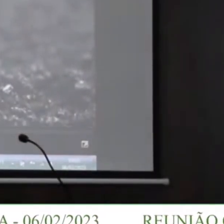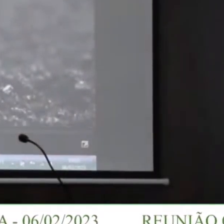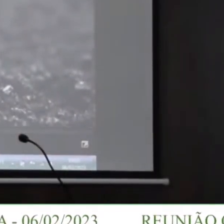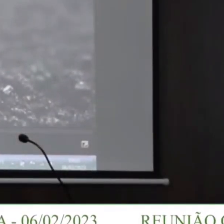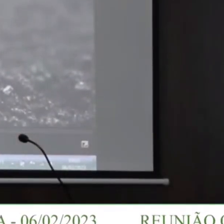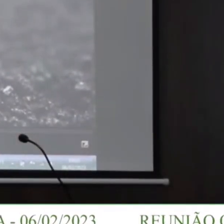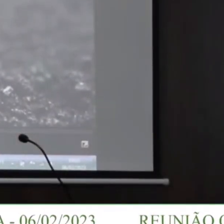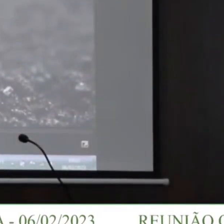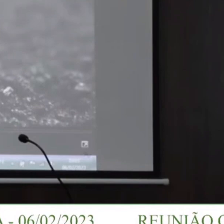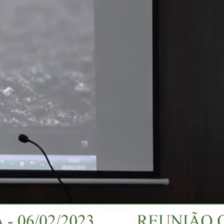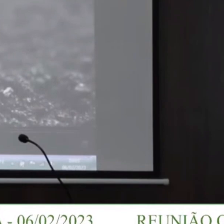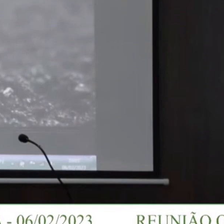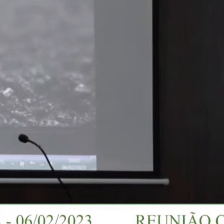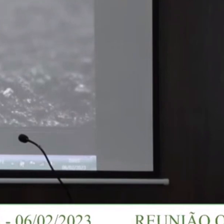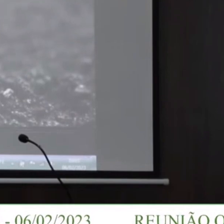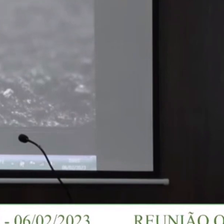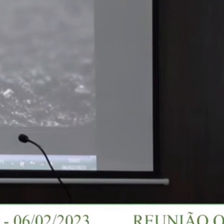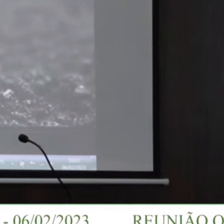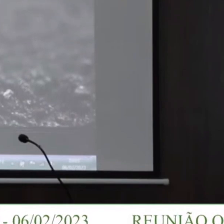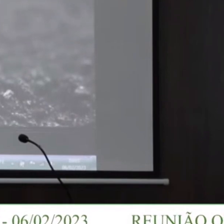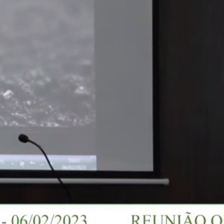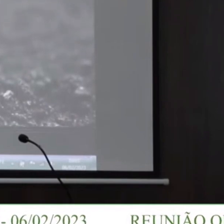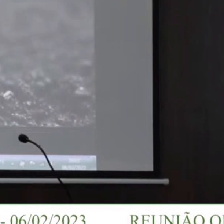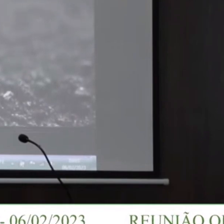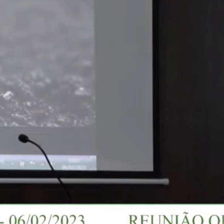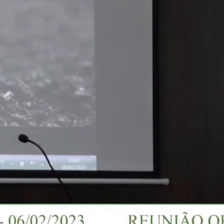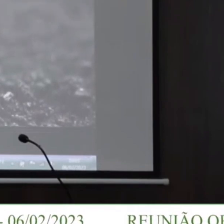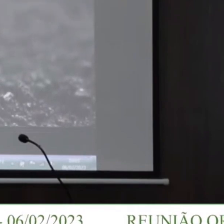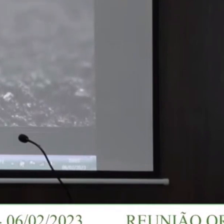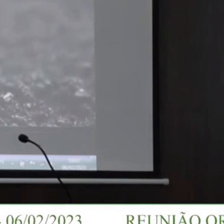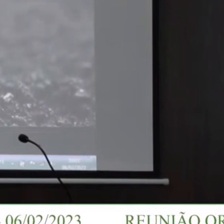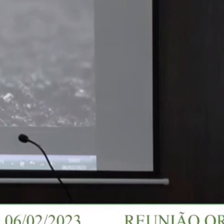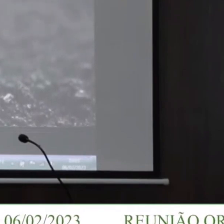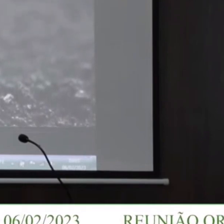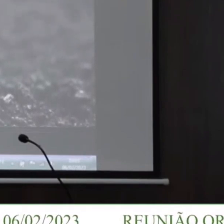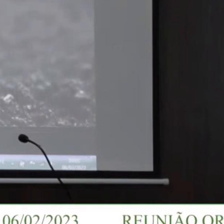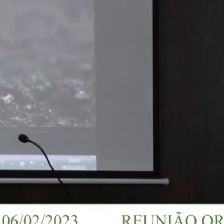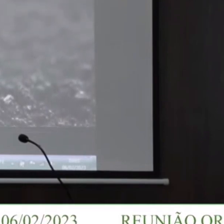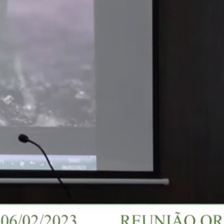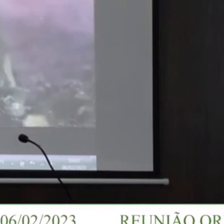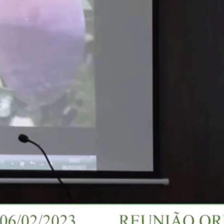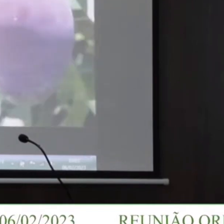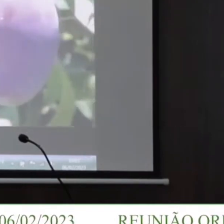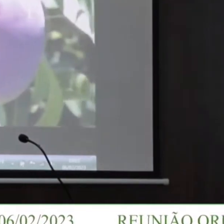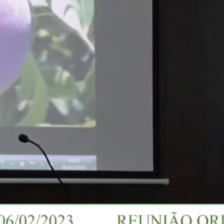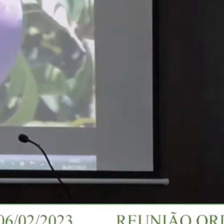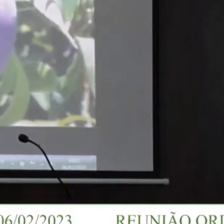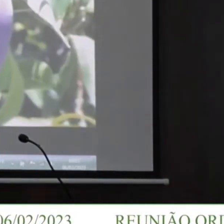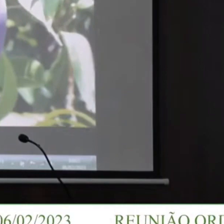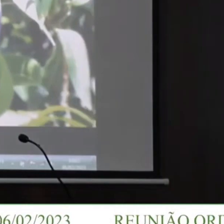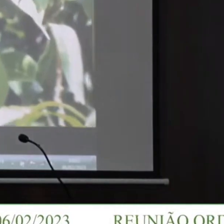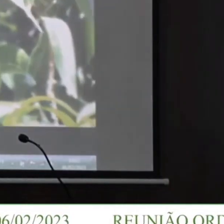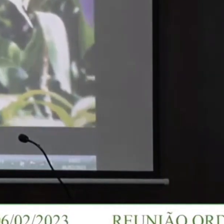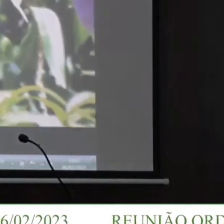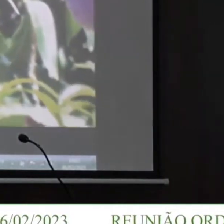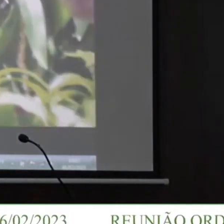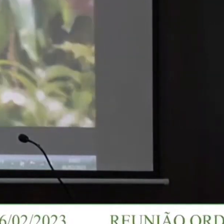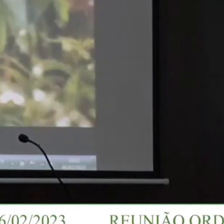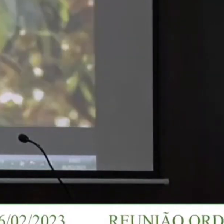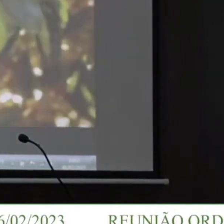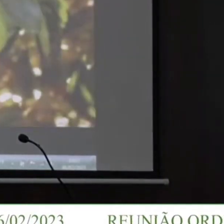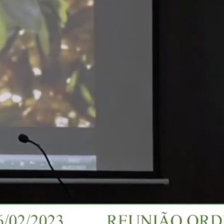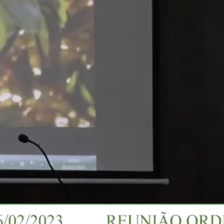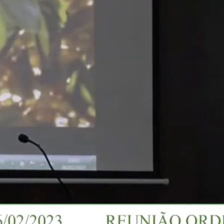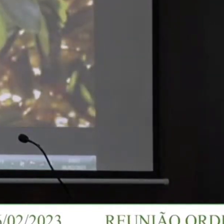Os negócios prosperam, o mercado aquece, a região colhe os frutos. Geralmente